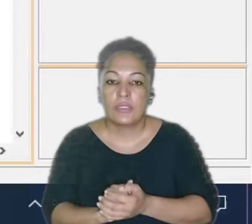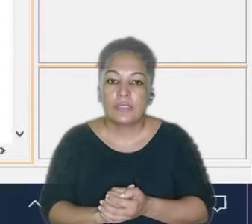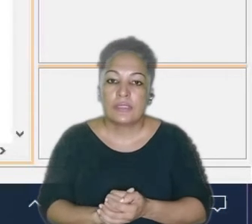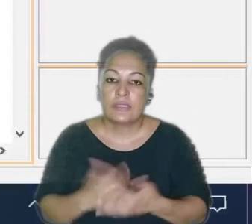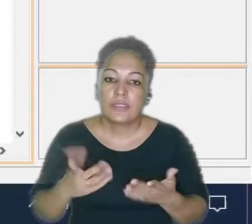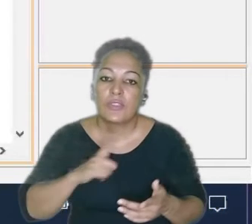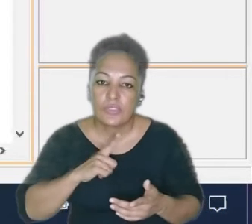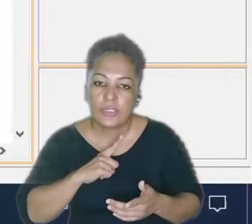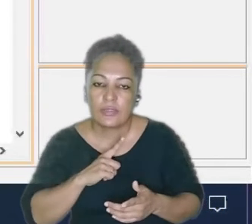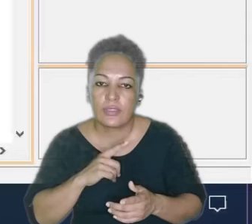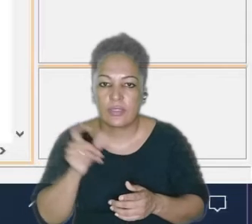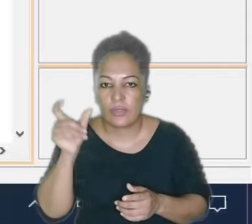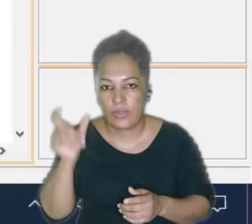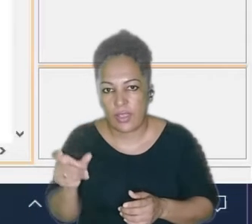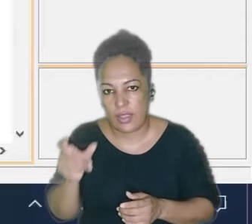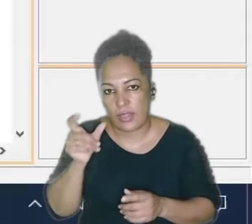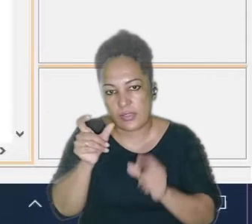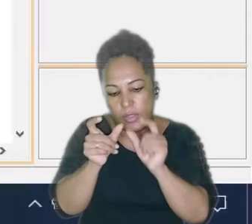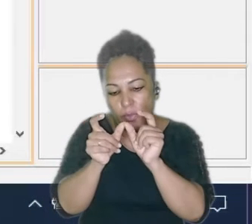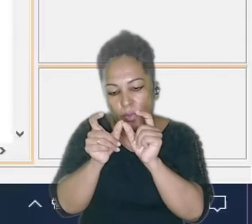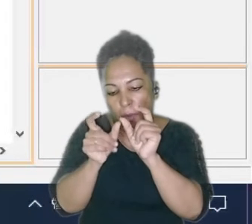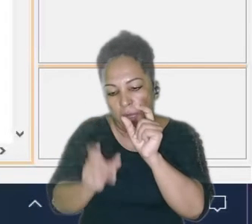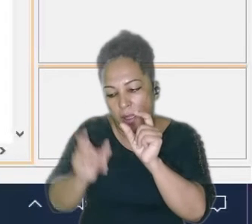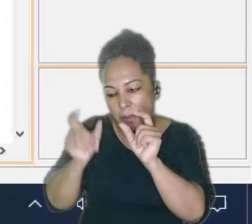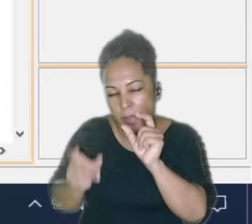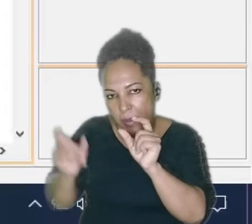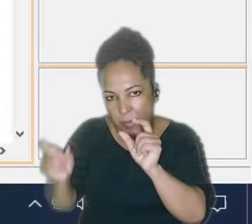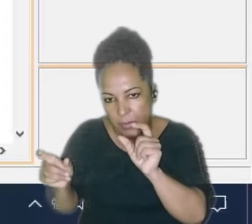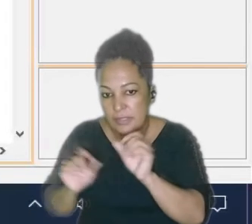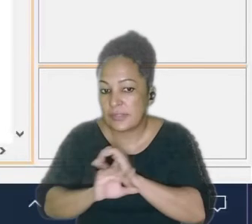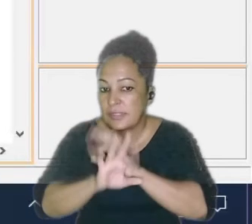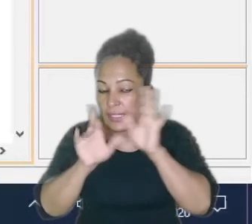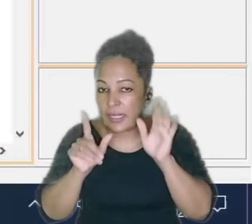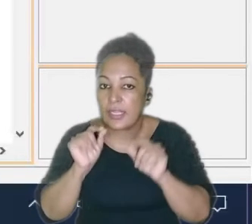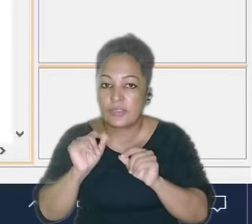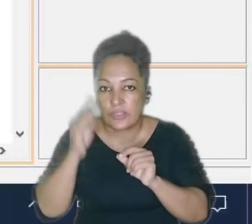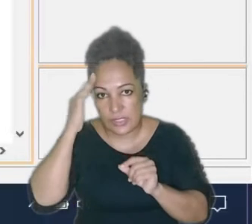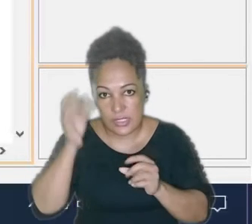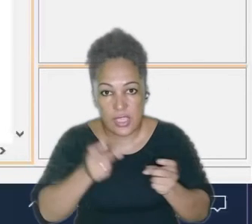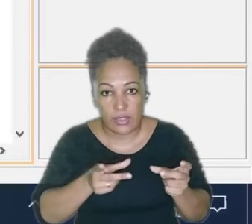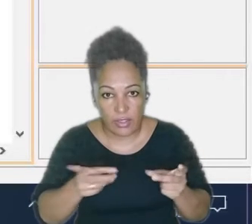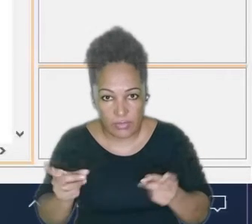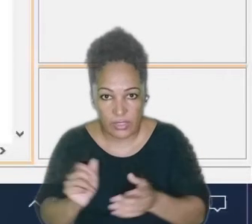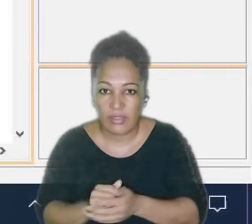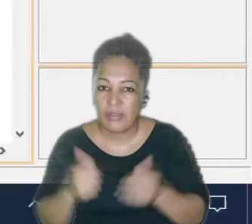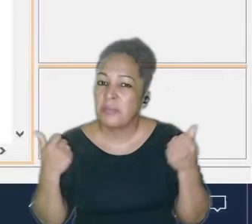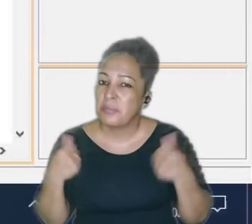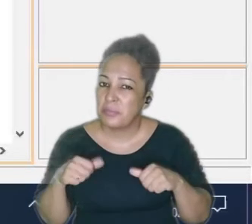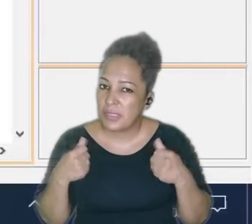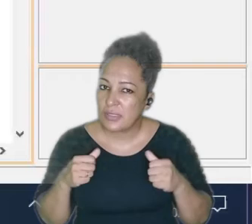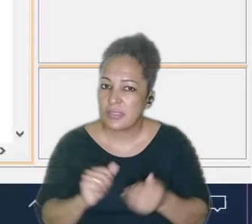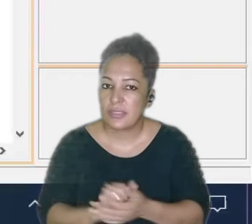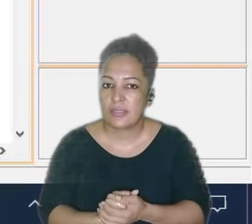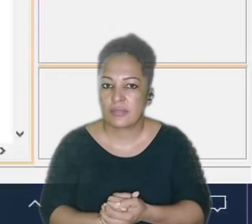relações. Então, aqui eu já tenho uma relação muito clara para mim, que eu já até comentei, que é venda de passagem. Venda